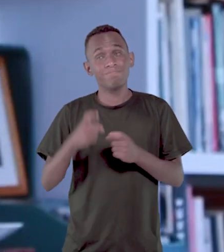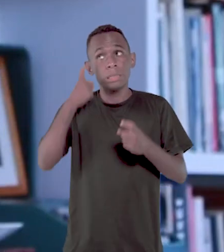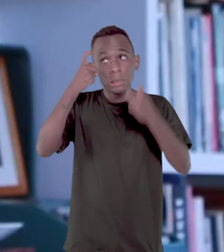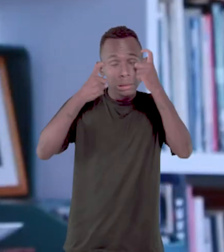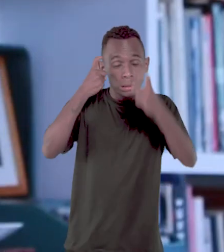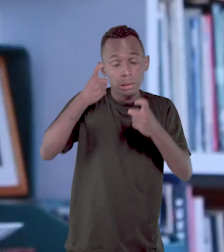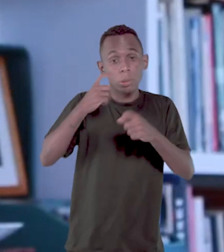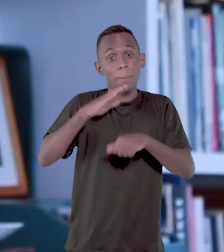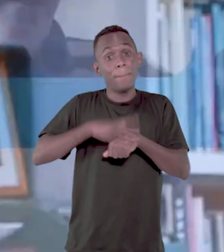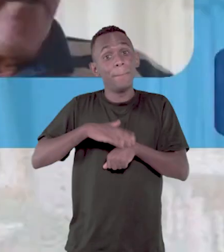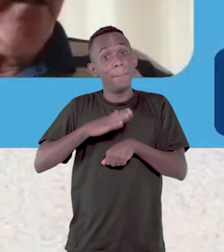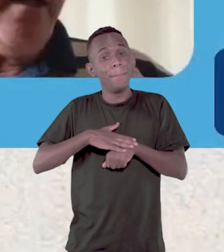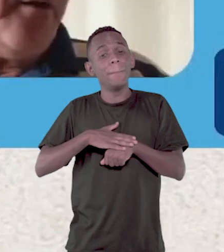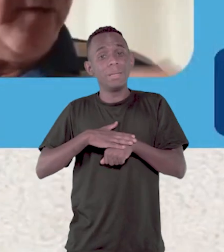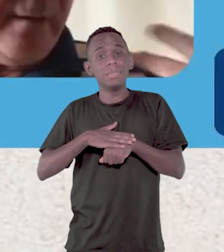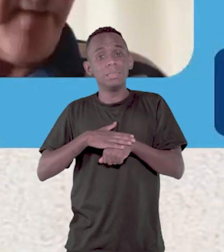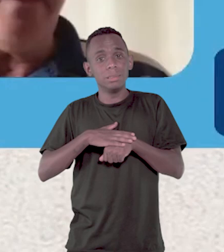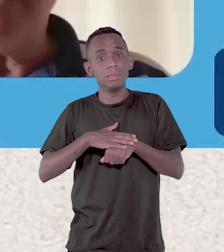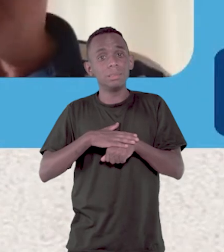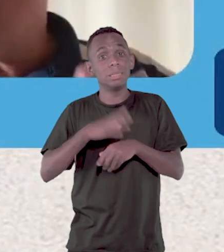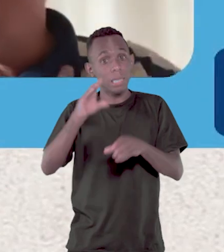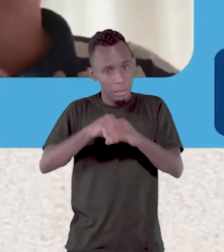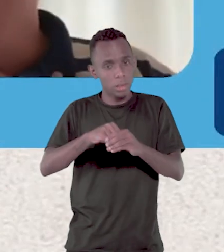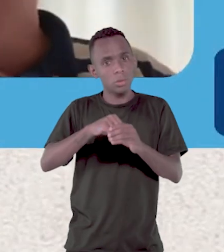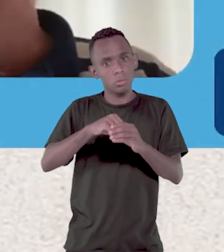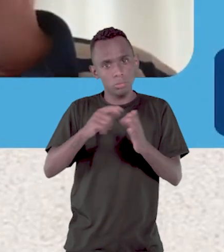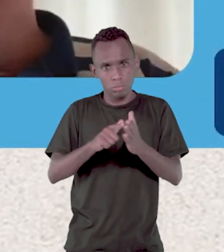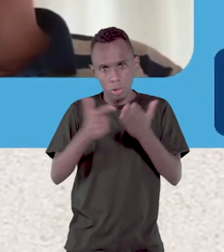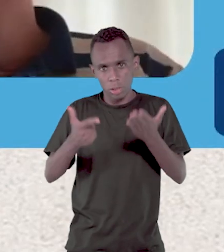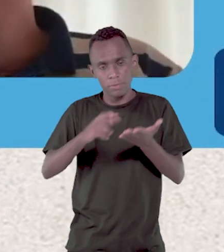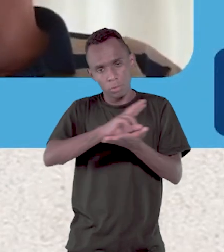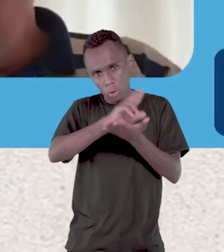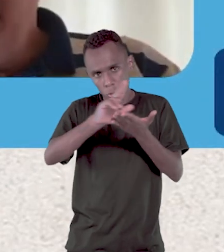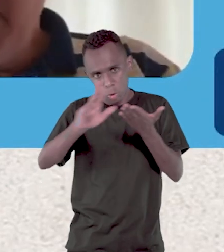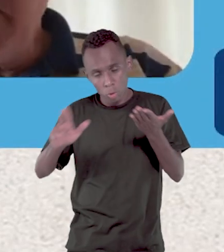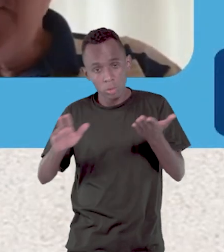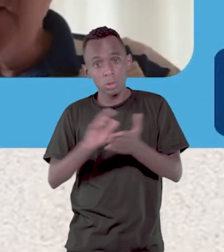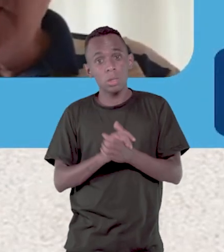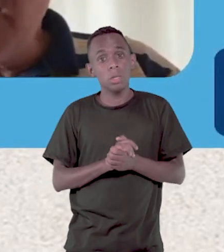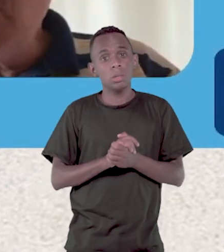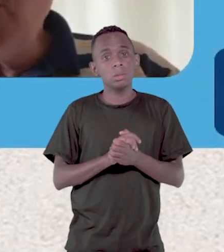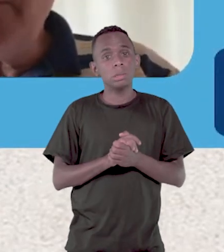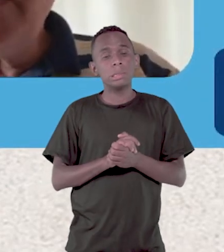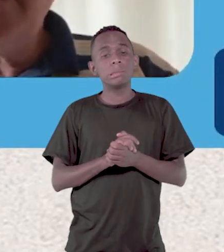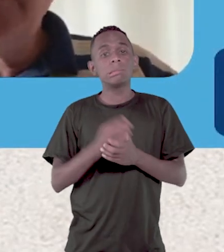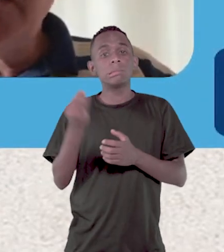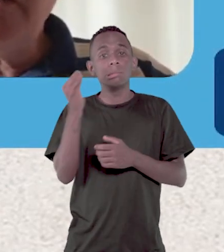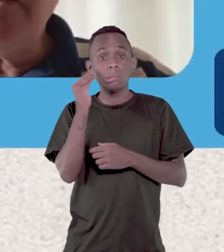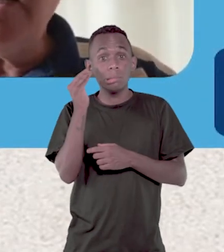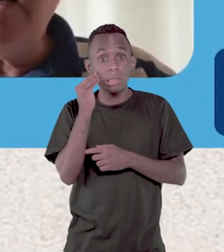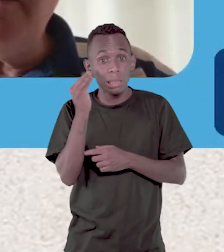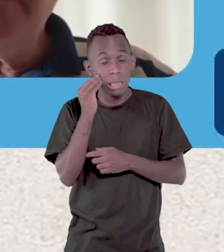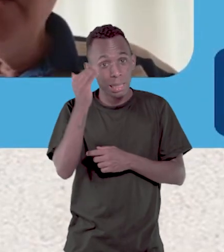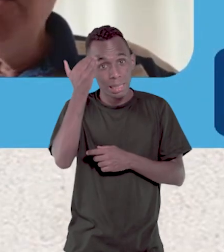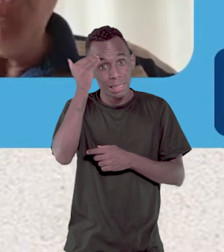Mas essa é uma preocupação minha que está presente em todos os livros, que é de tentar